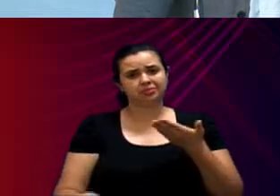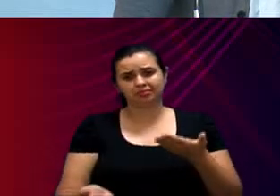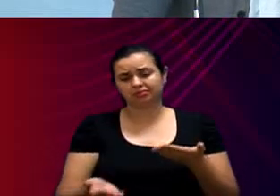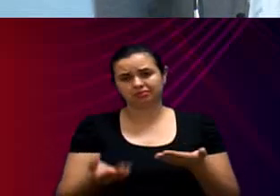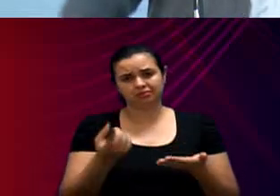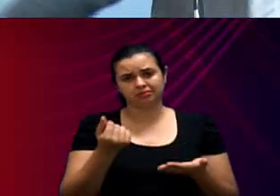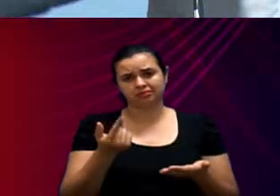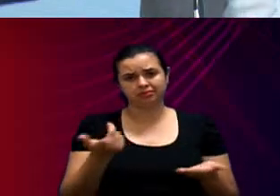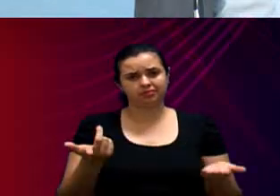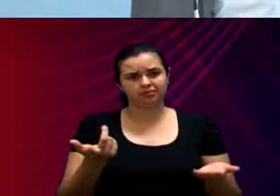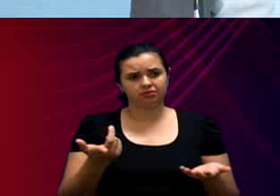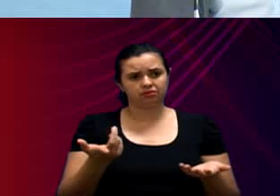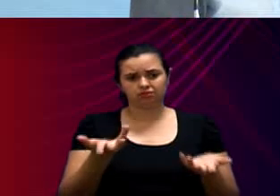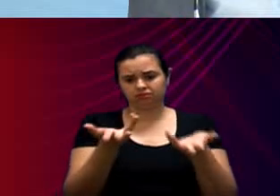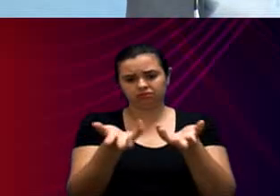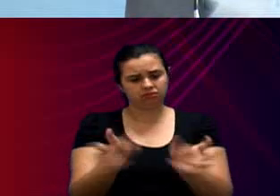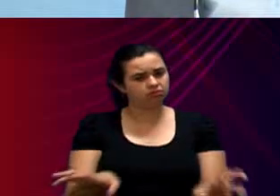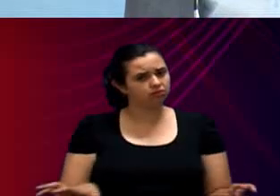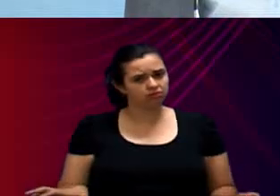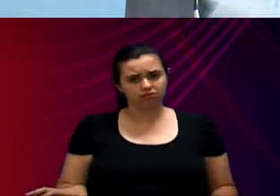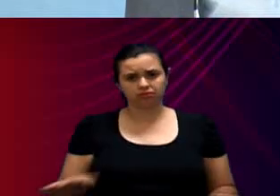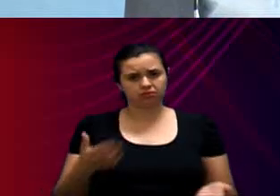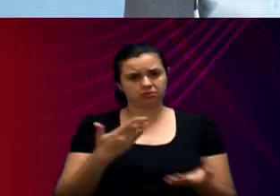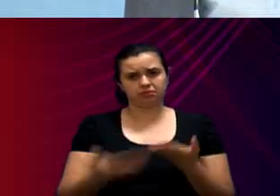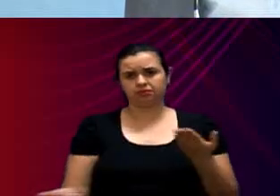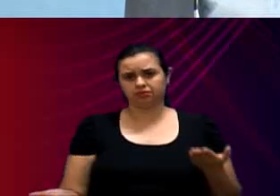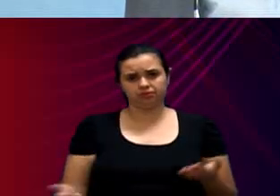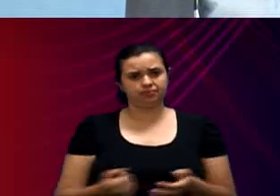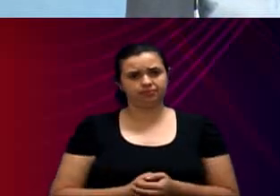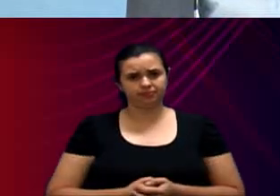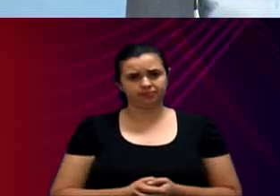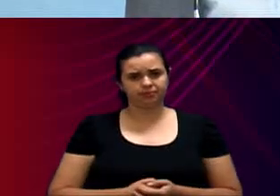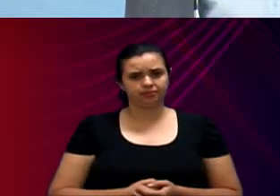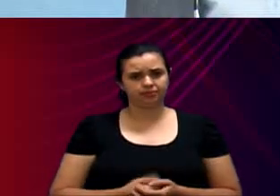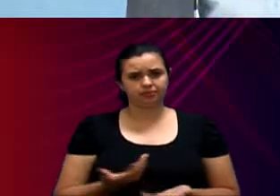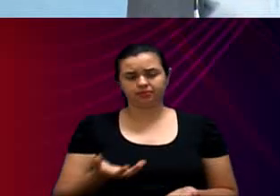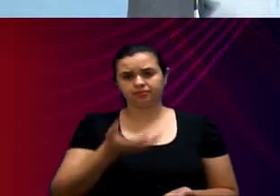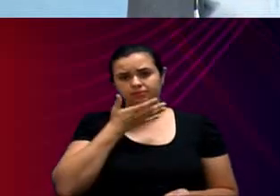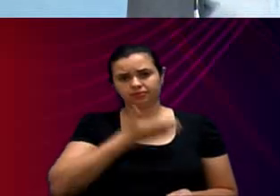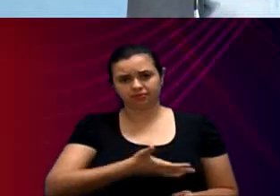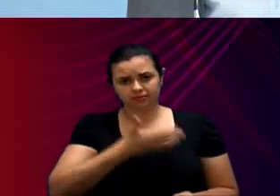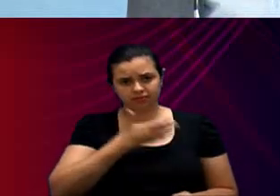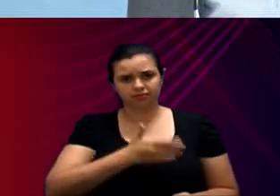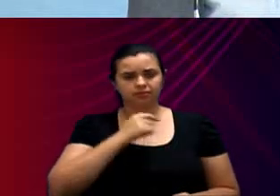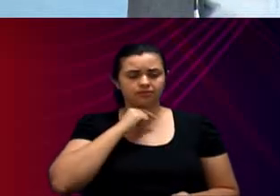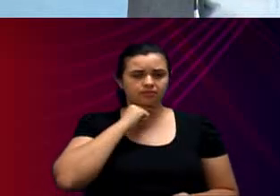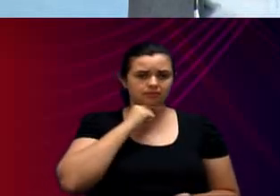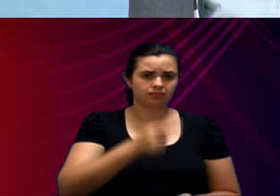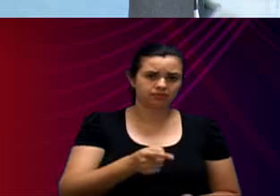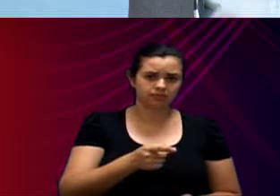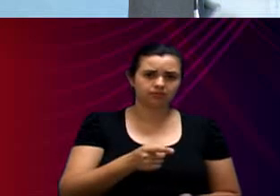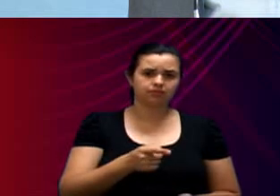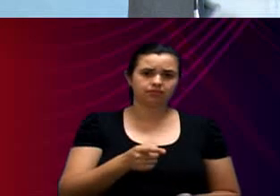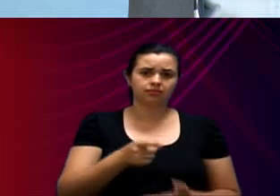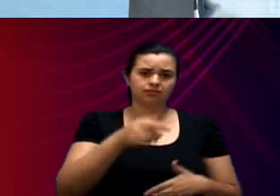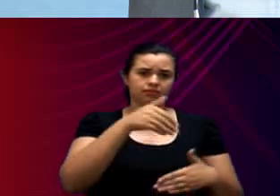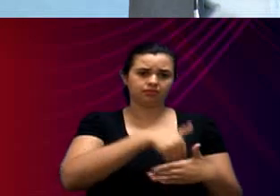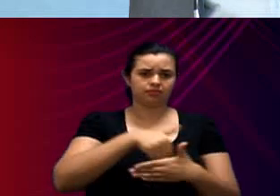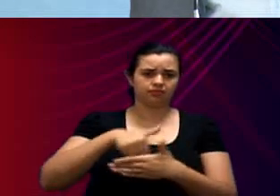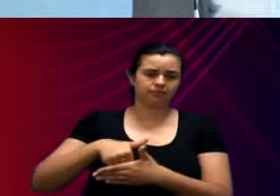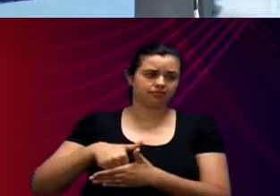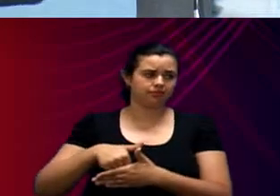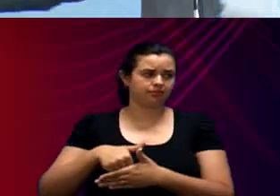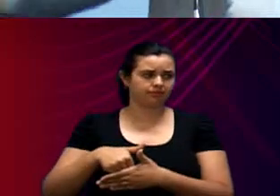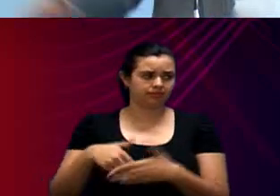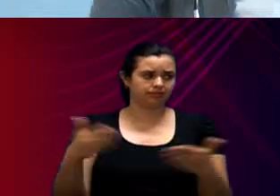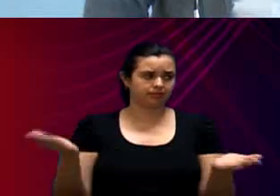perca, né? A gente quer que tenha aí o próprio presidente falou aqui, ó, não colocou em dezembro, porque era período eleitoral, daí deixou para colocar agora os 48 agora,